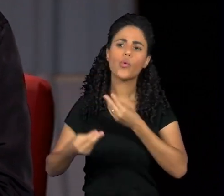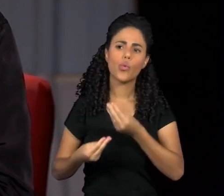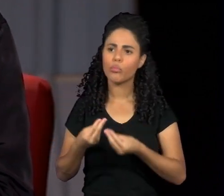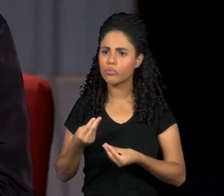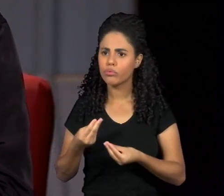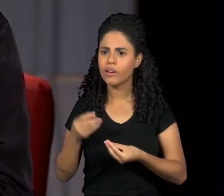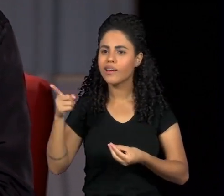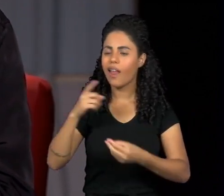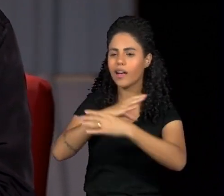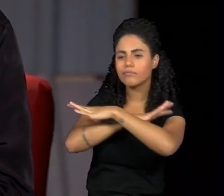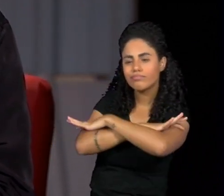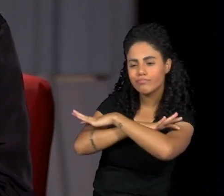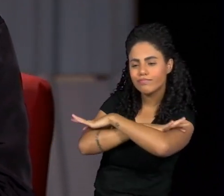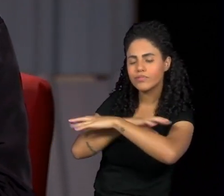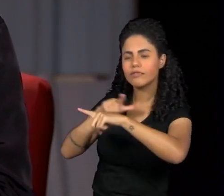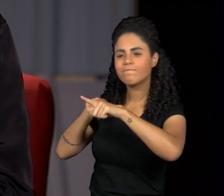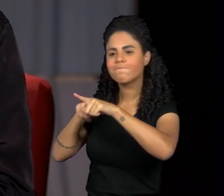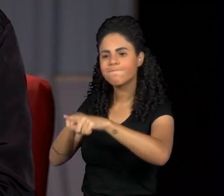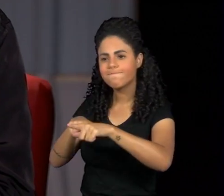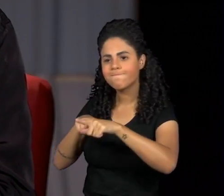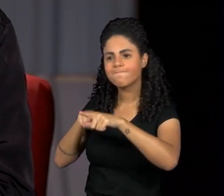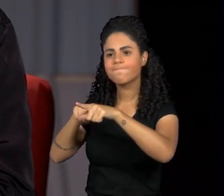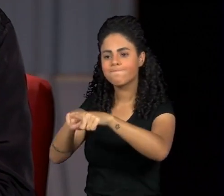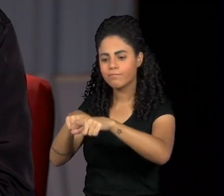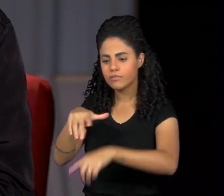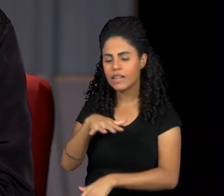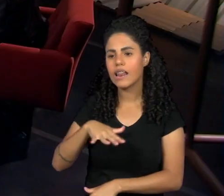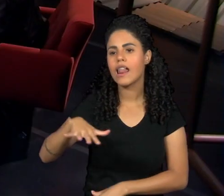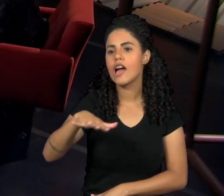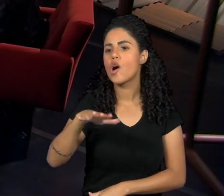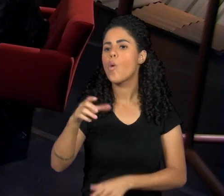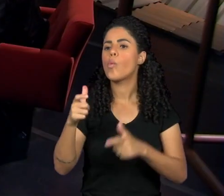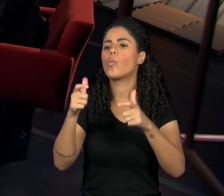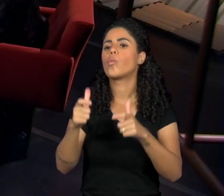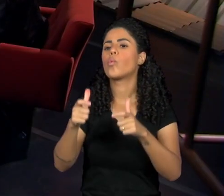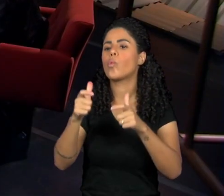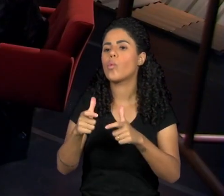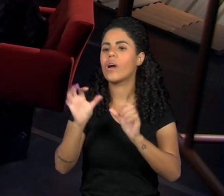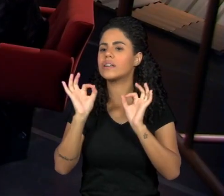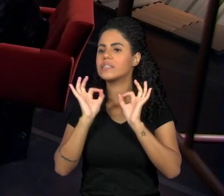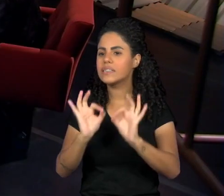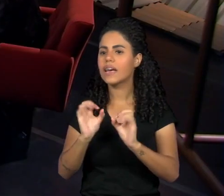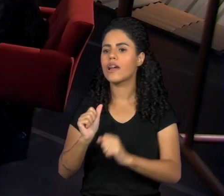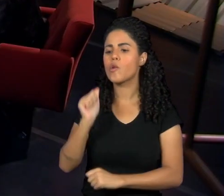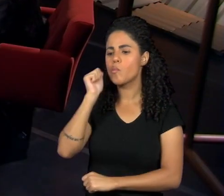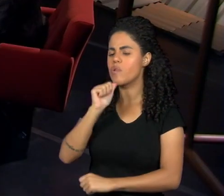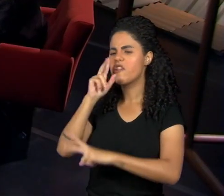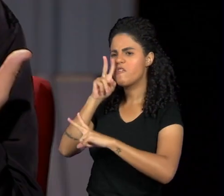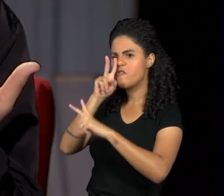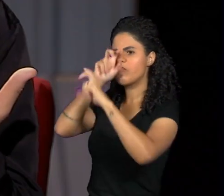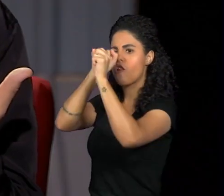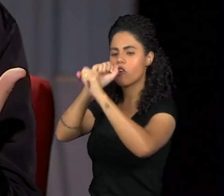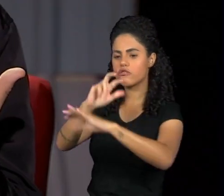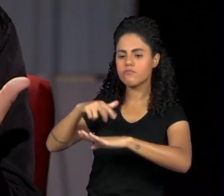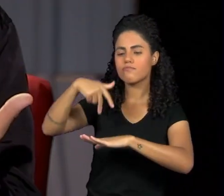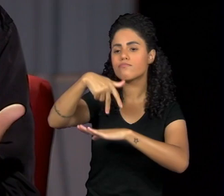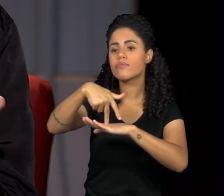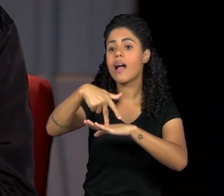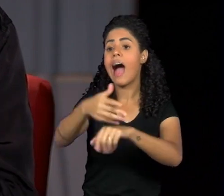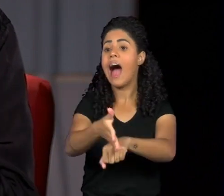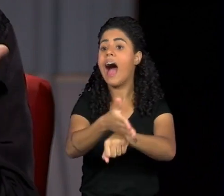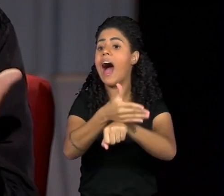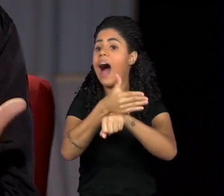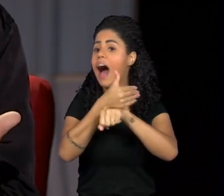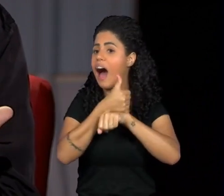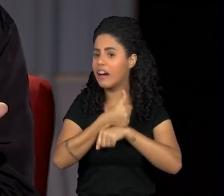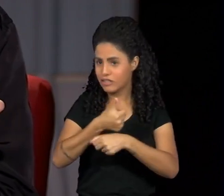nos candomblés, nos terreiros de candomblé, o matriarcado, a força do matriarcado, a força da mulher, isso muito antes do Me